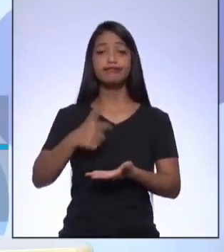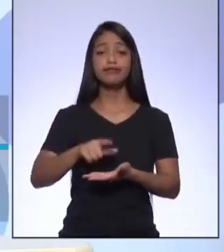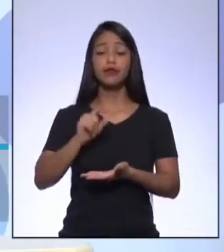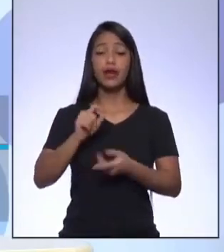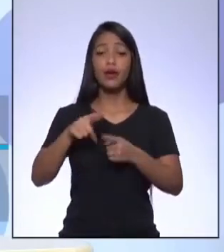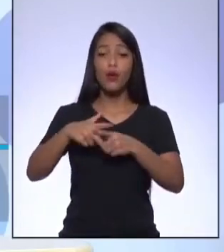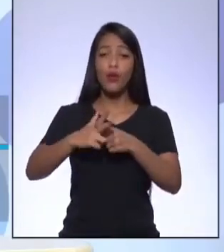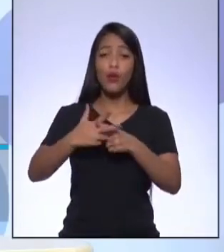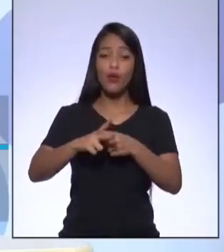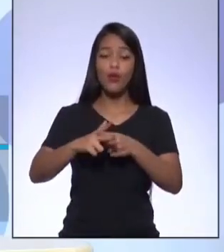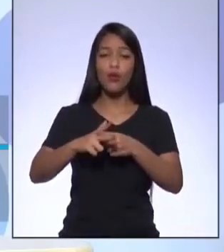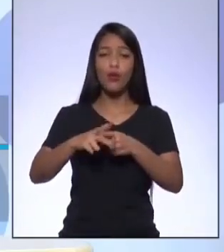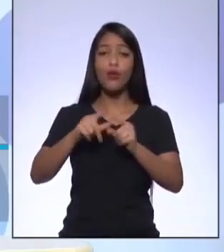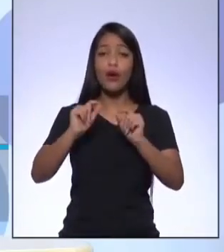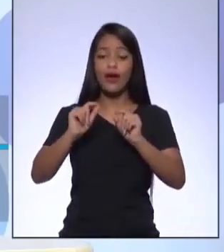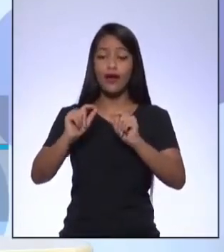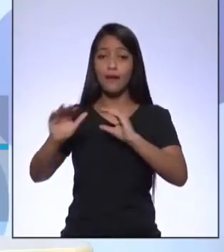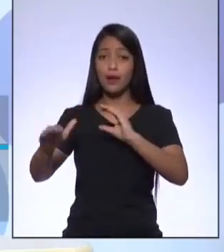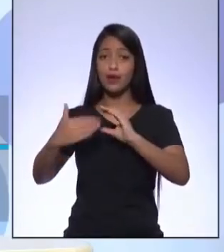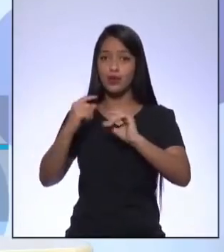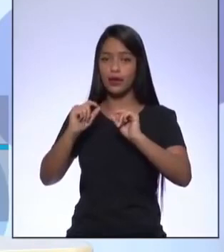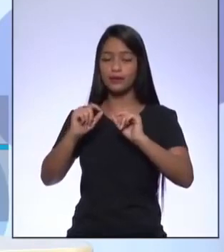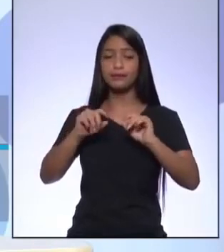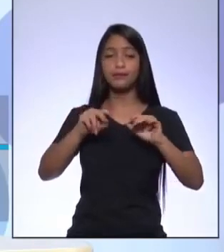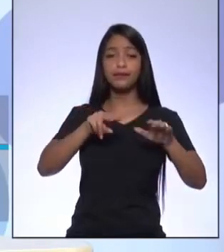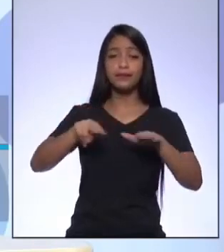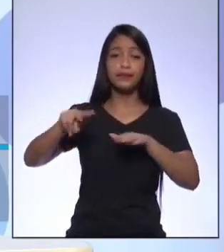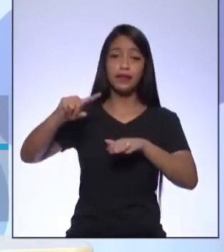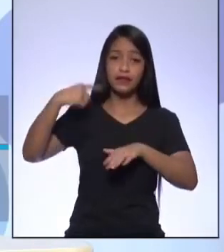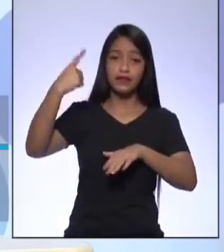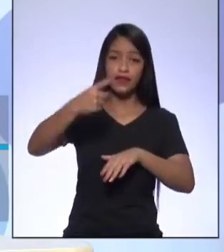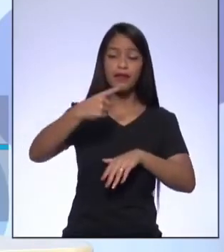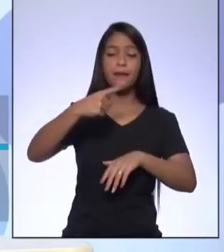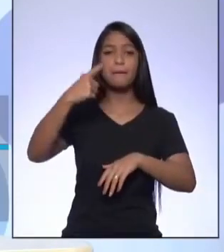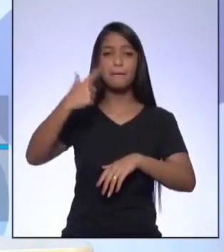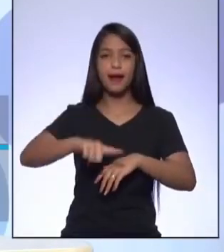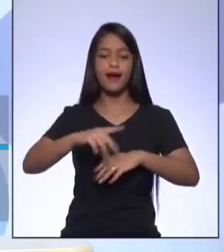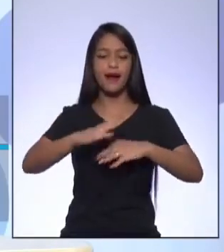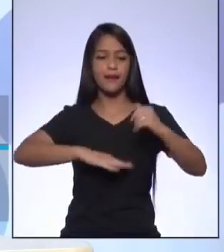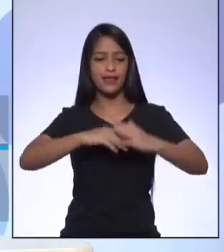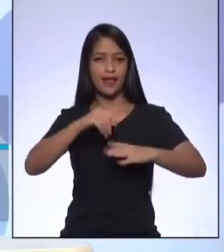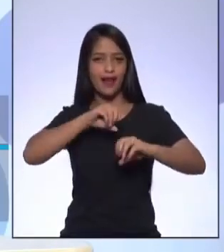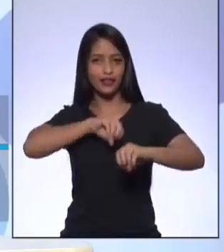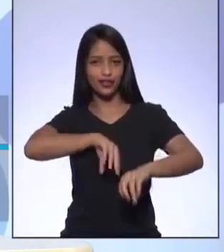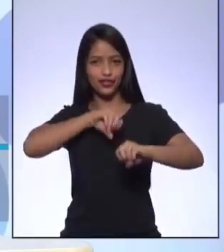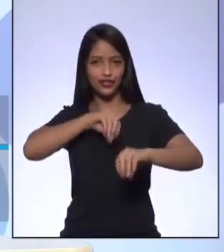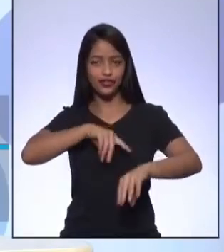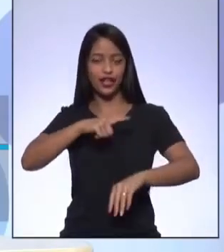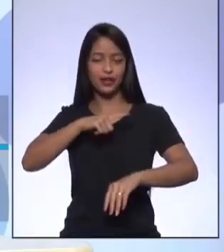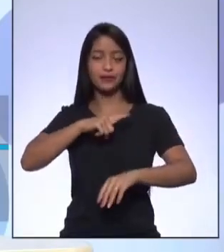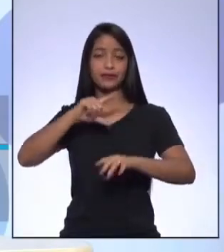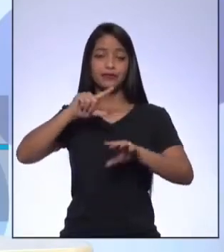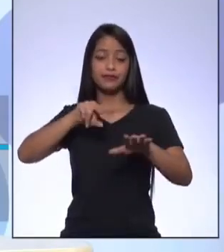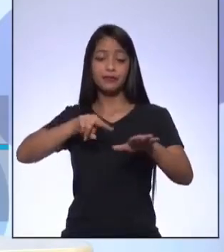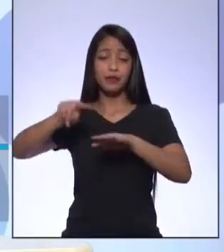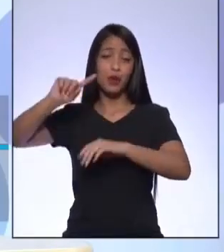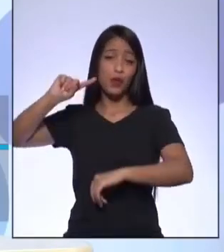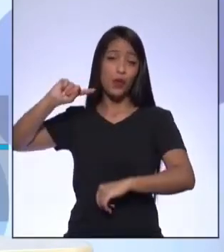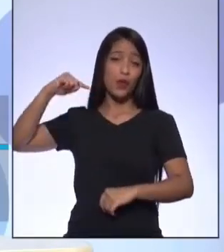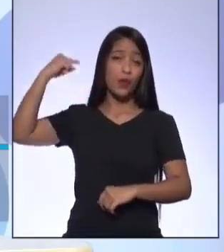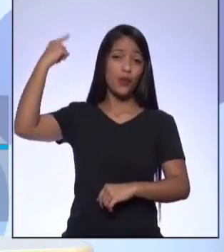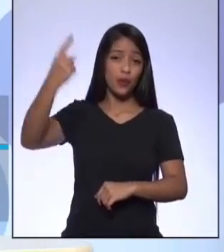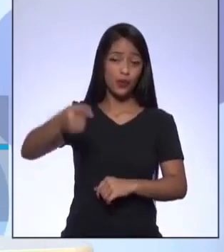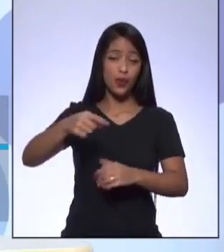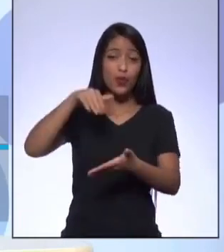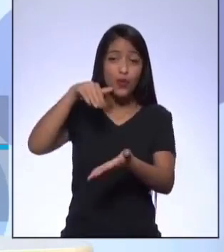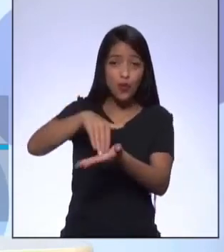correção que já me mandaram aqui, semana que vem ainda tem mais uma habilidade. Na outra semana, a última semana de julho, aí é a semana